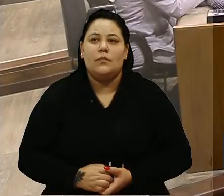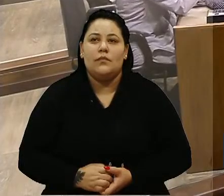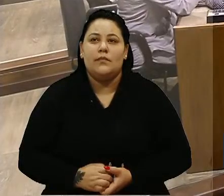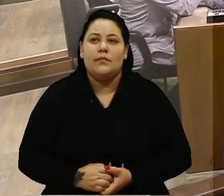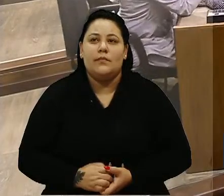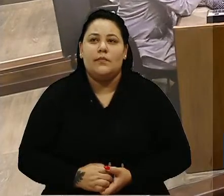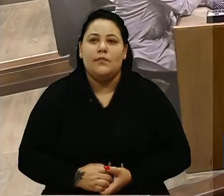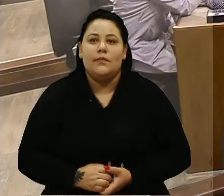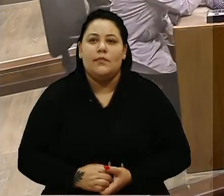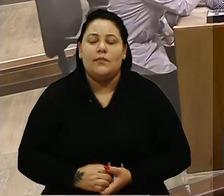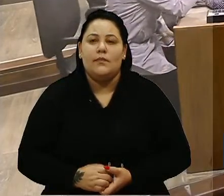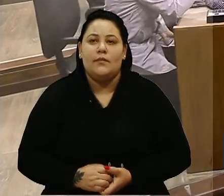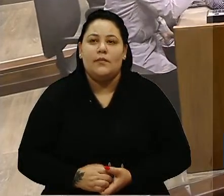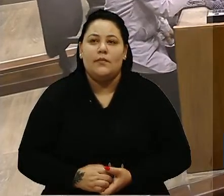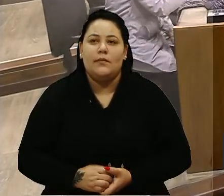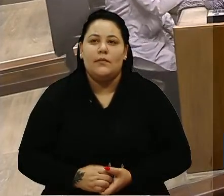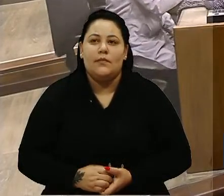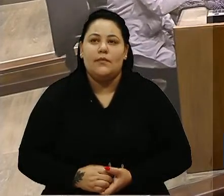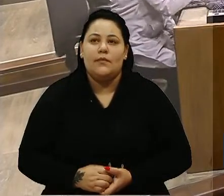Rose.